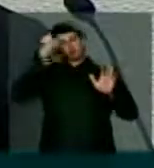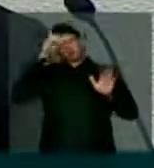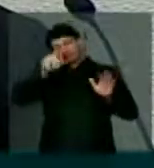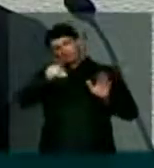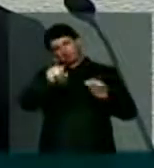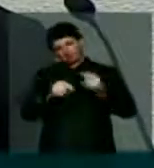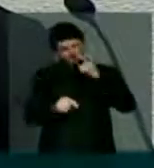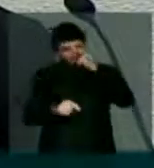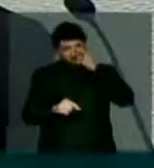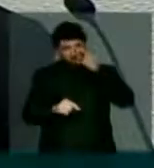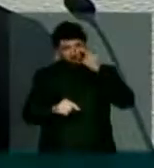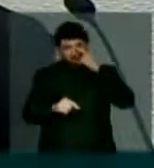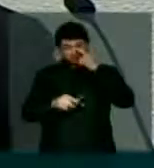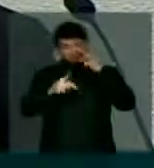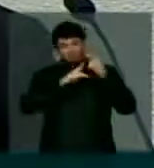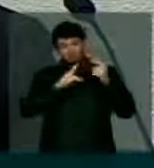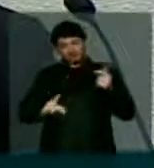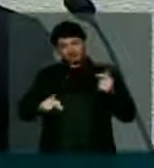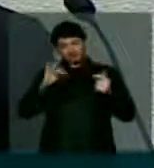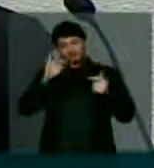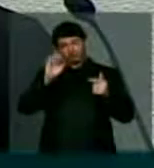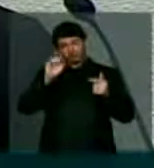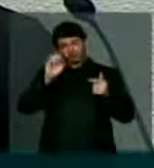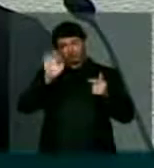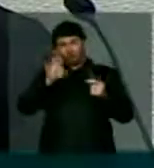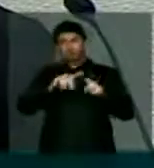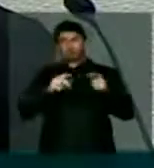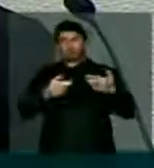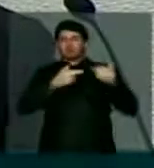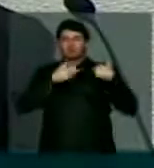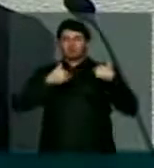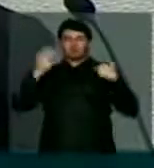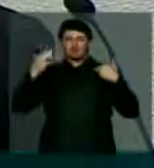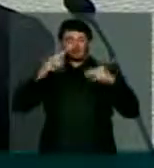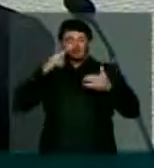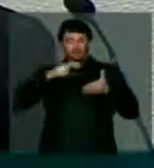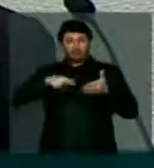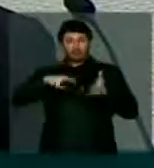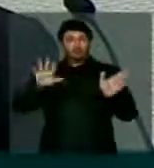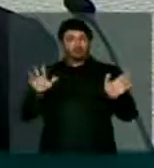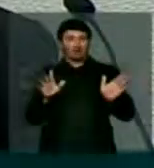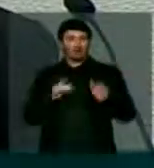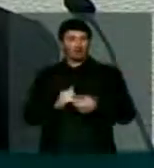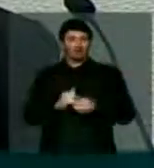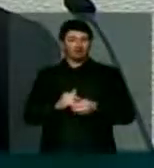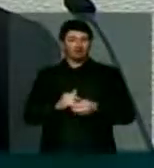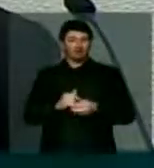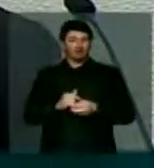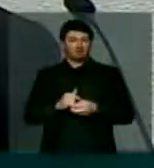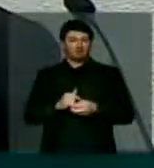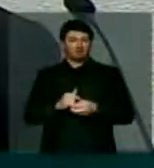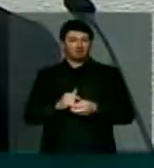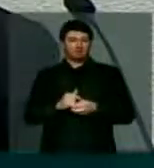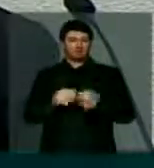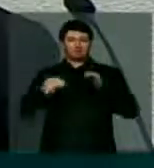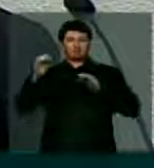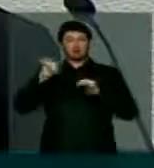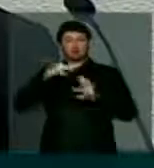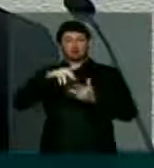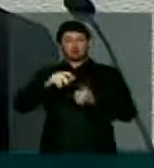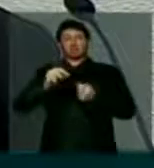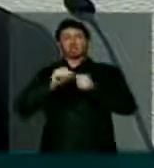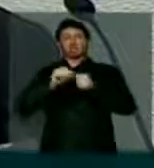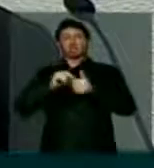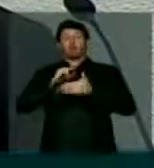recordo dessa fala da presidente, mas isso aí não me cabe conferir, porque ao jurídico internacional cabe